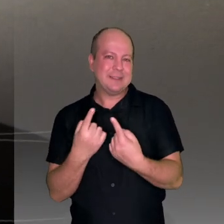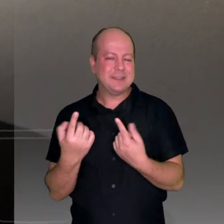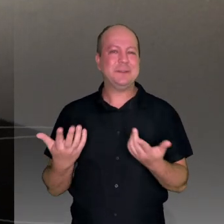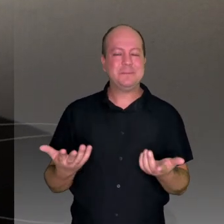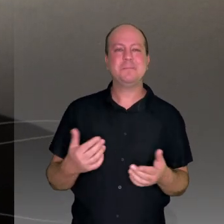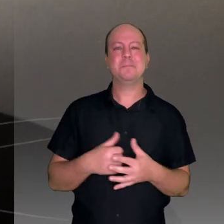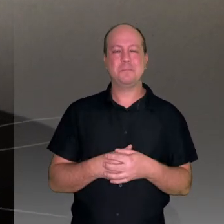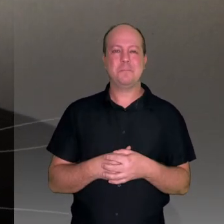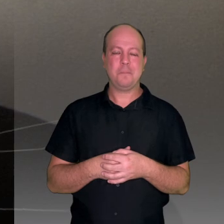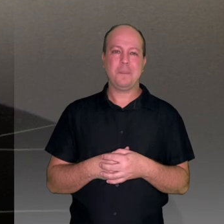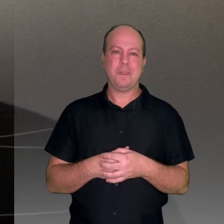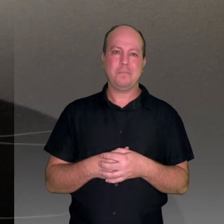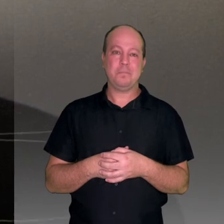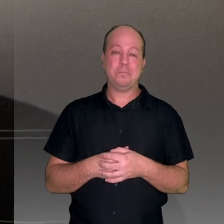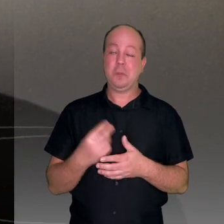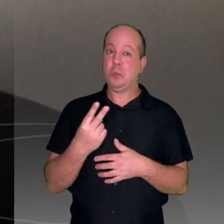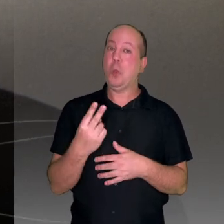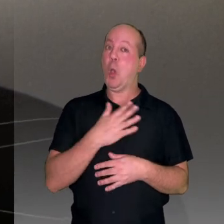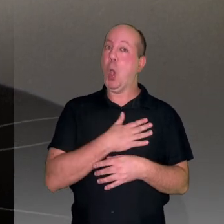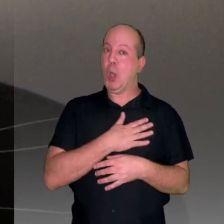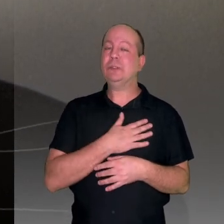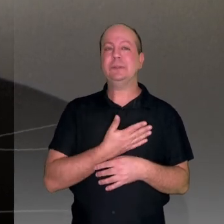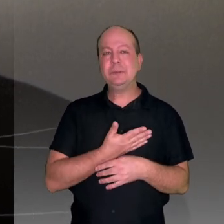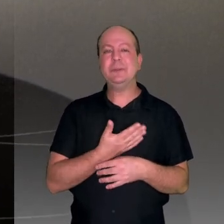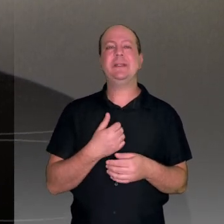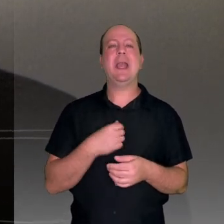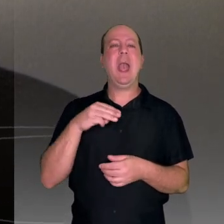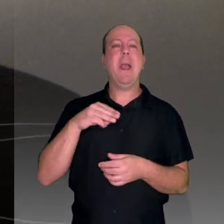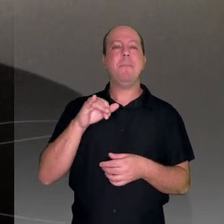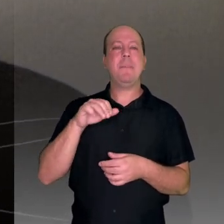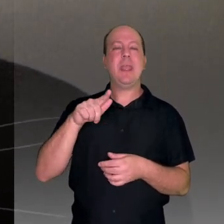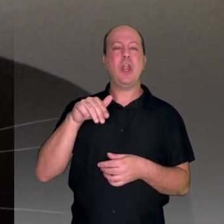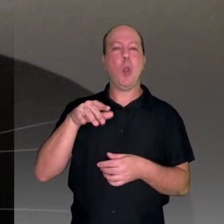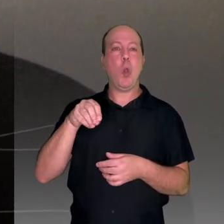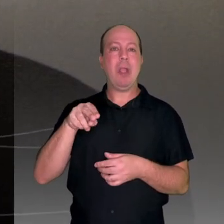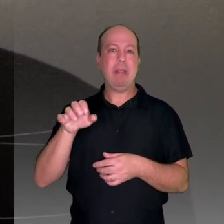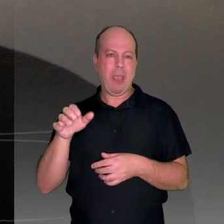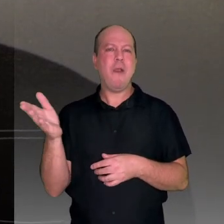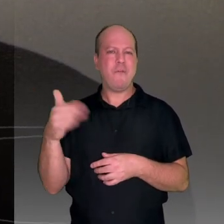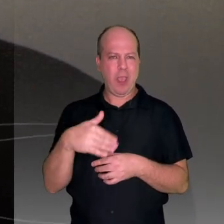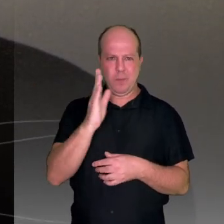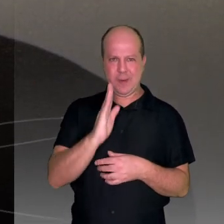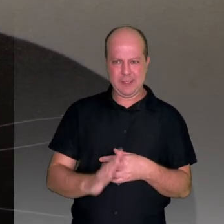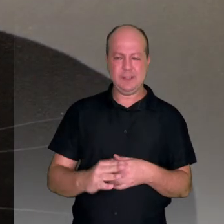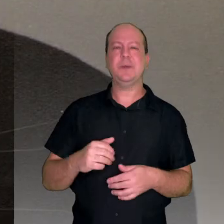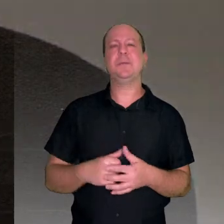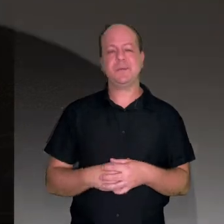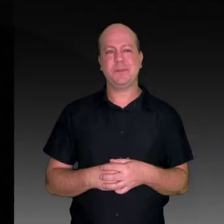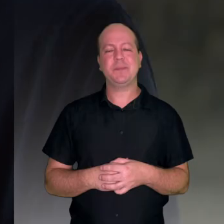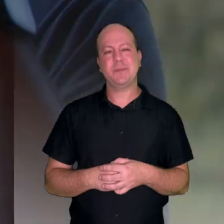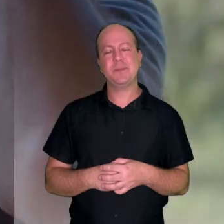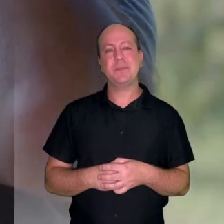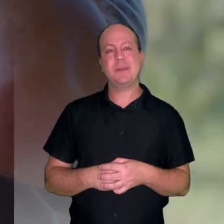certa relação entre mim e essa peça que eu gosto muito. O Alfério Mignone, ele veio para o Brasil,